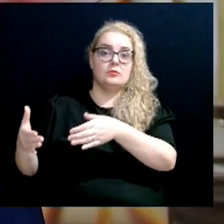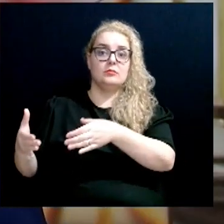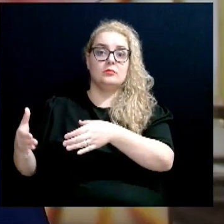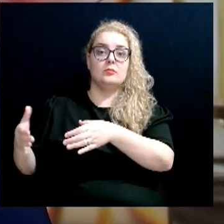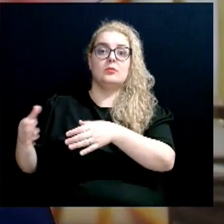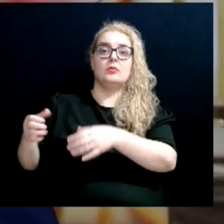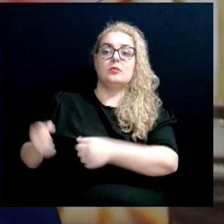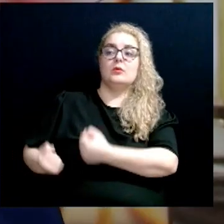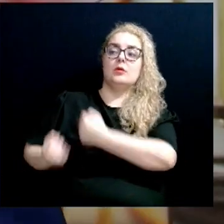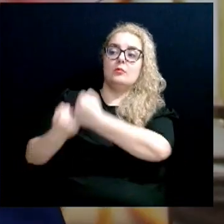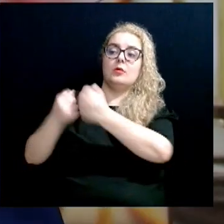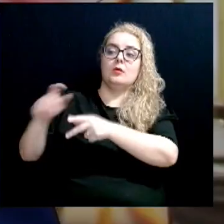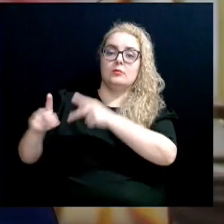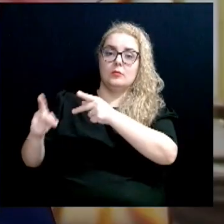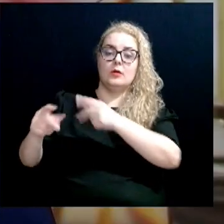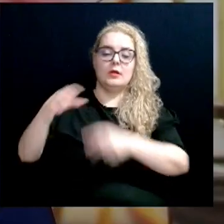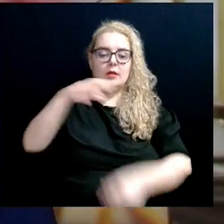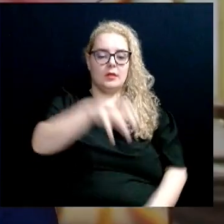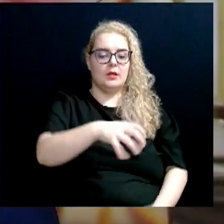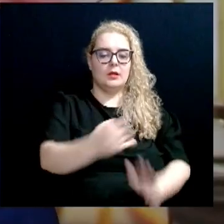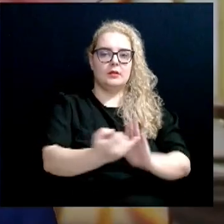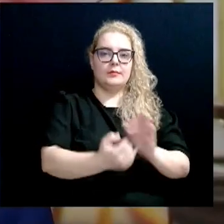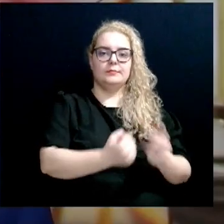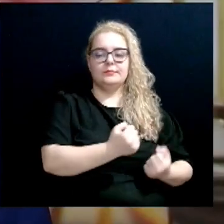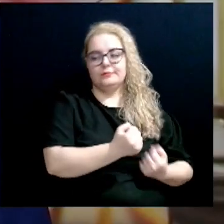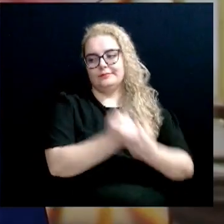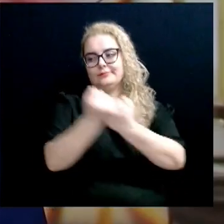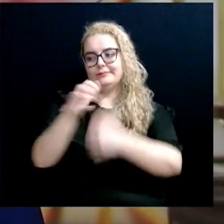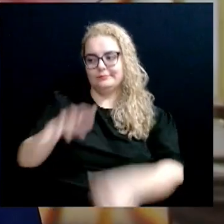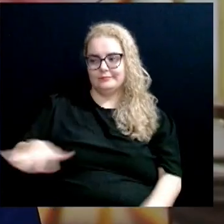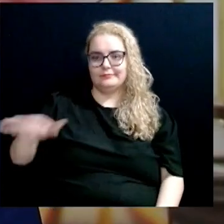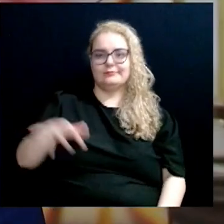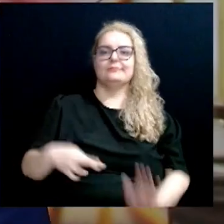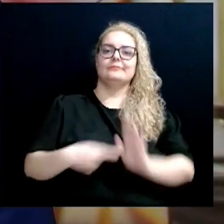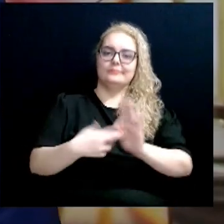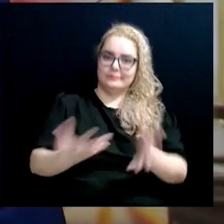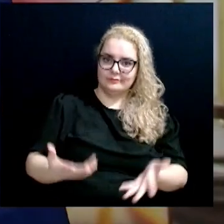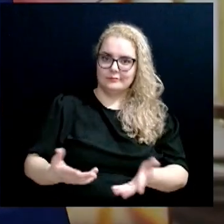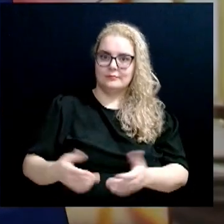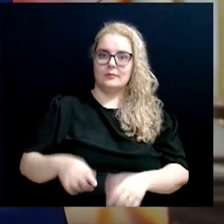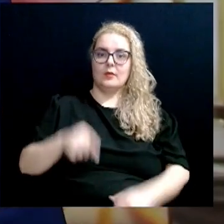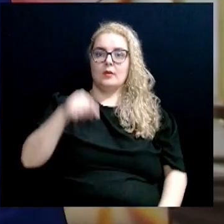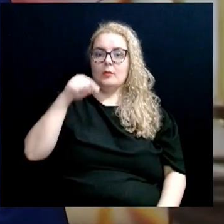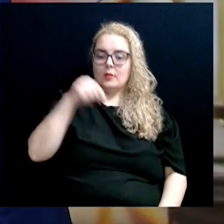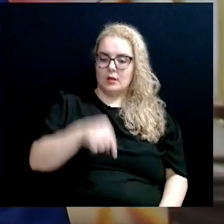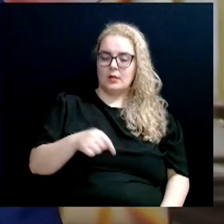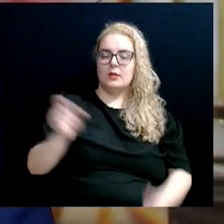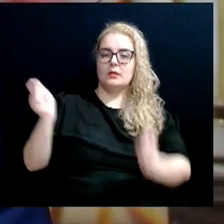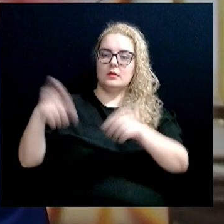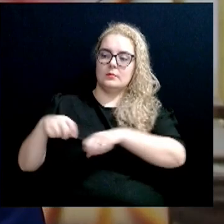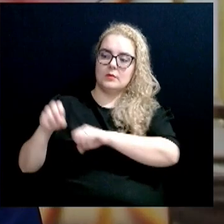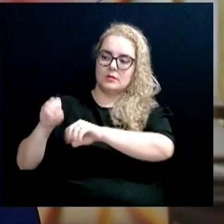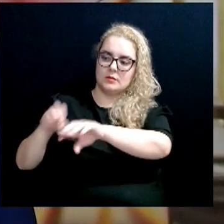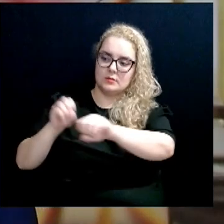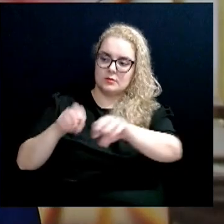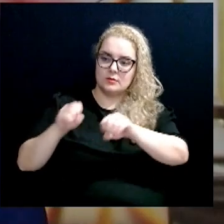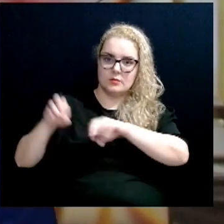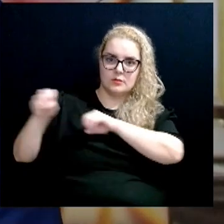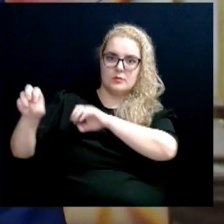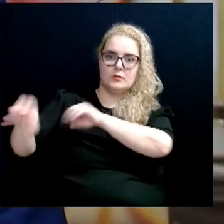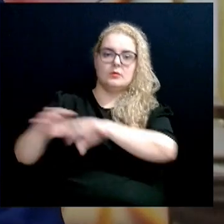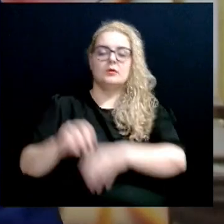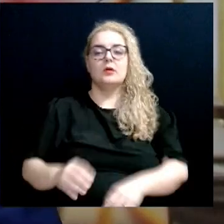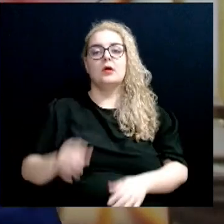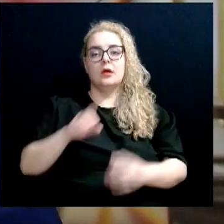Então, representa muita coisa, porque eles capacitam entidades sociais a poderem atender a comunidade,